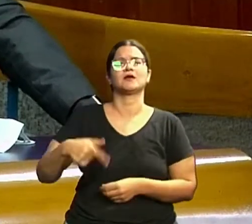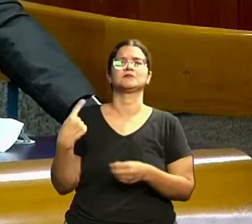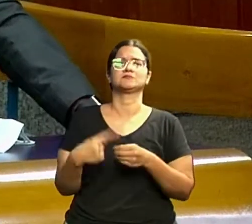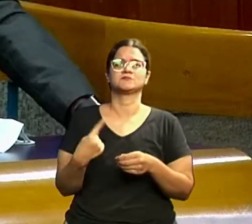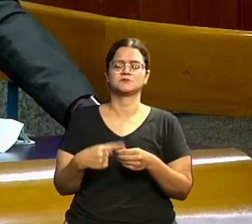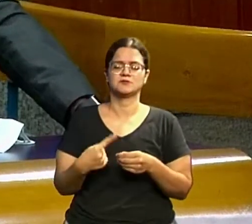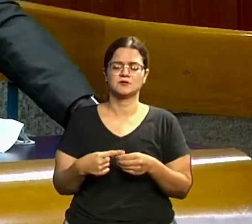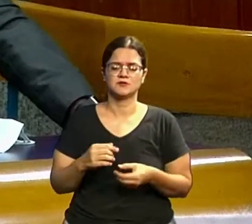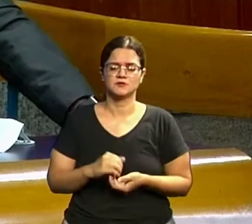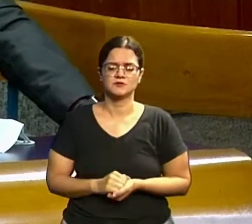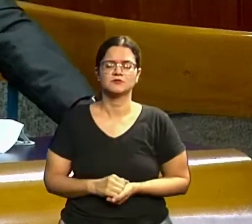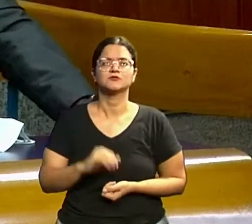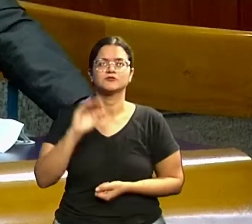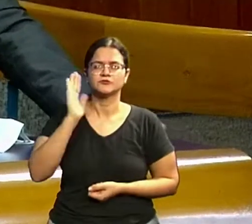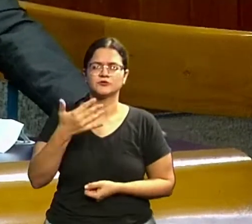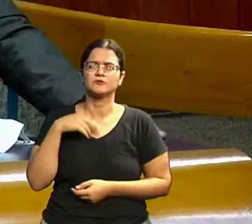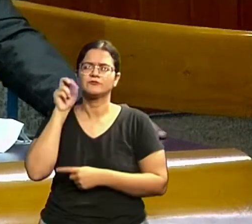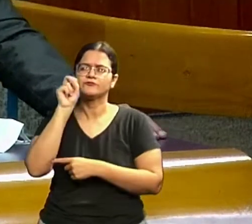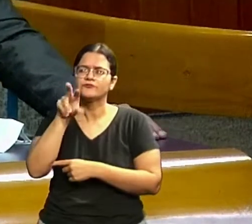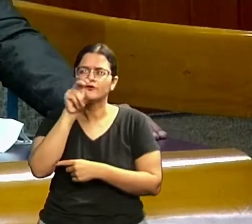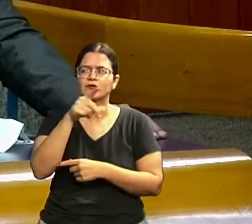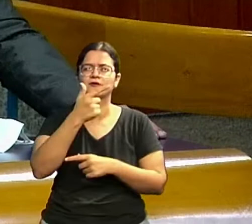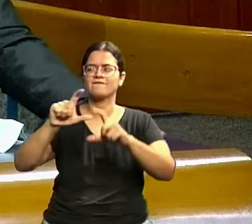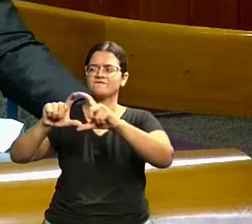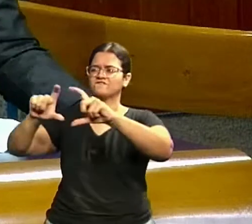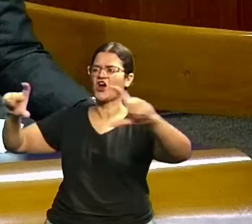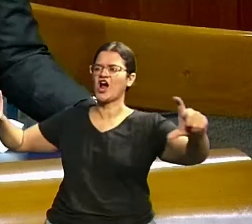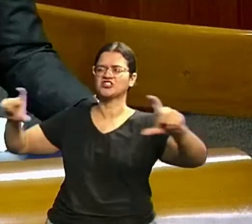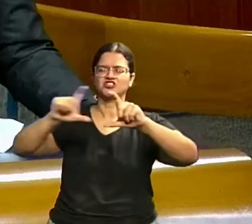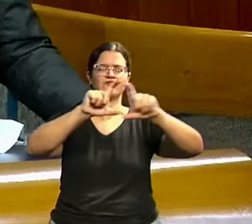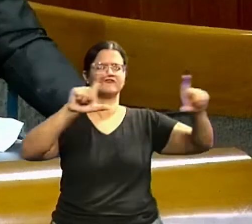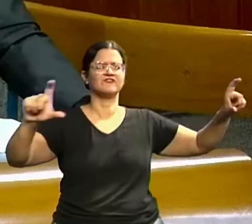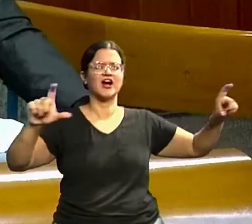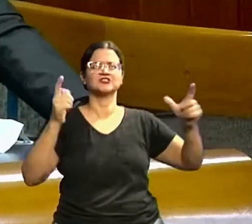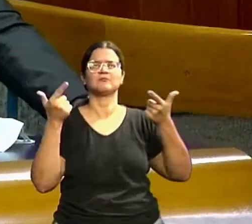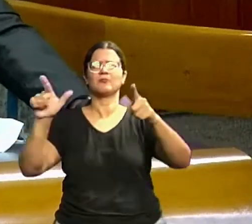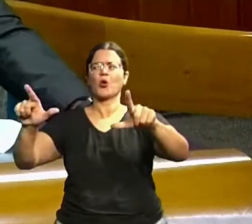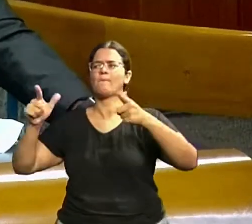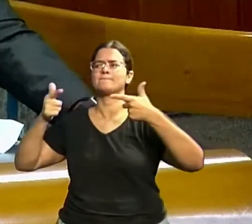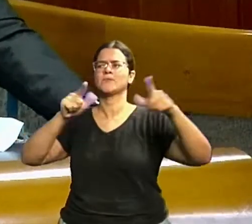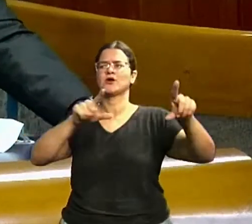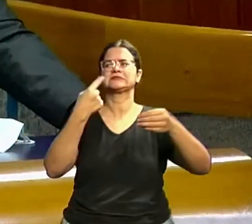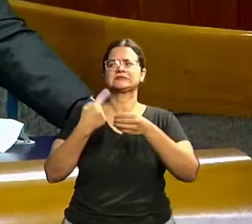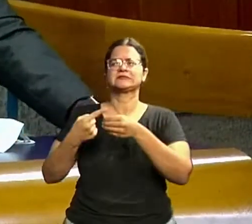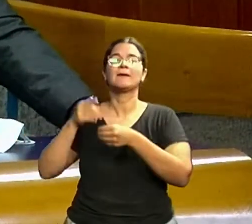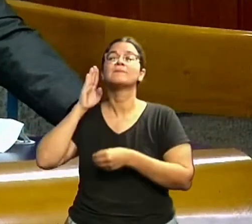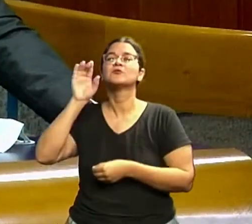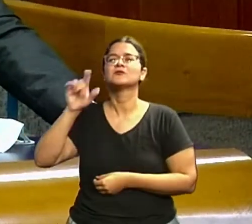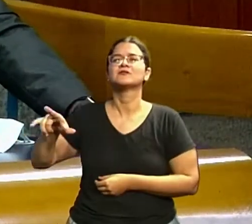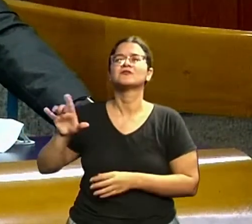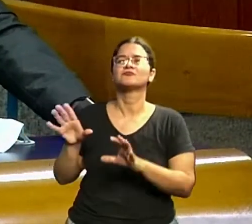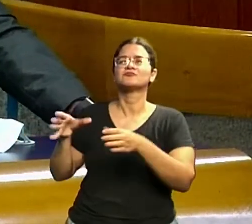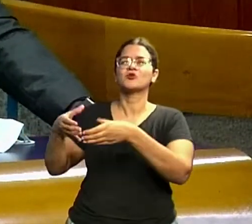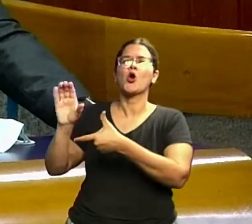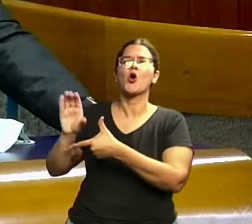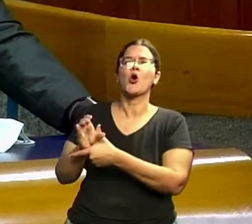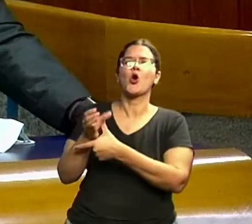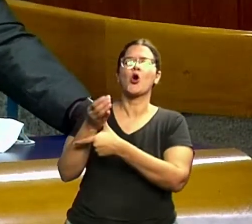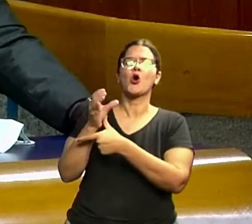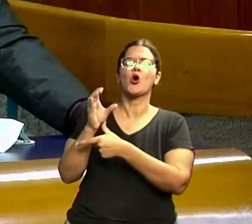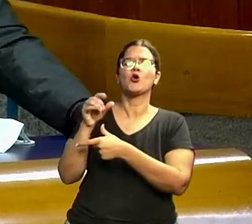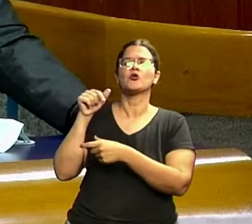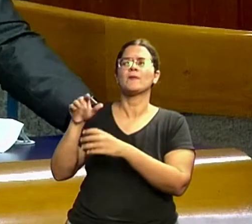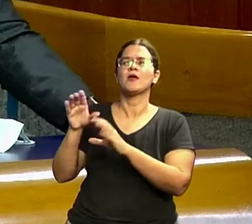cidade. Tive vendo algumas faixas que colocaram na nossa cidade, principalmente em um condomínio, se